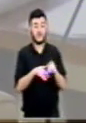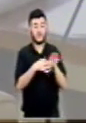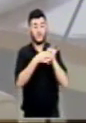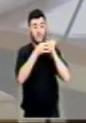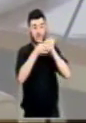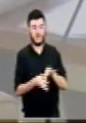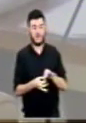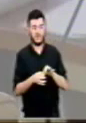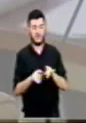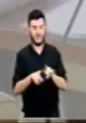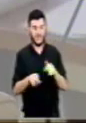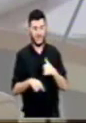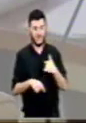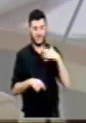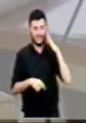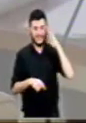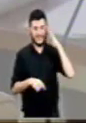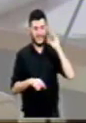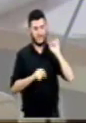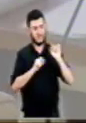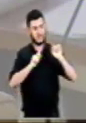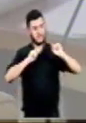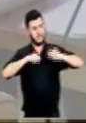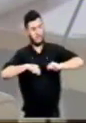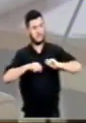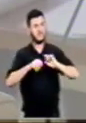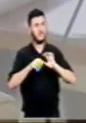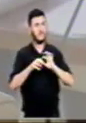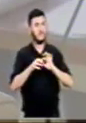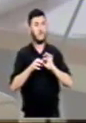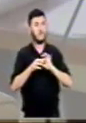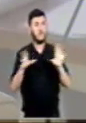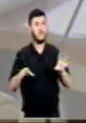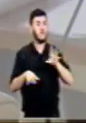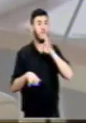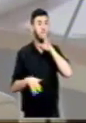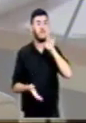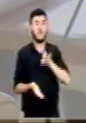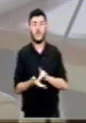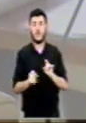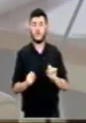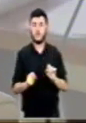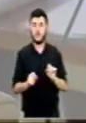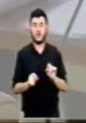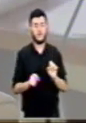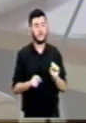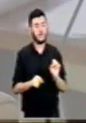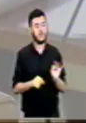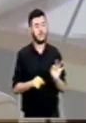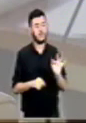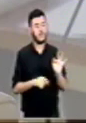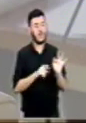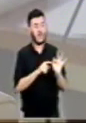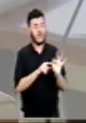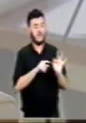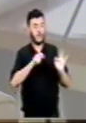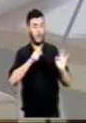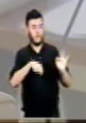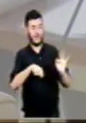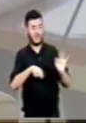ao meu sentir, permite o reconhecimento da usurpação da competência do Supremo Tribunal